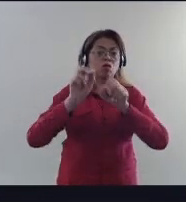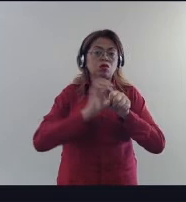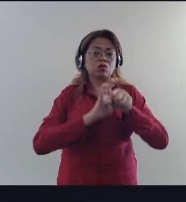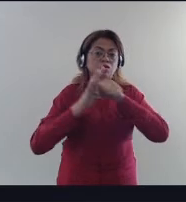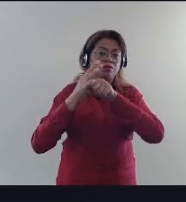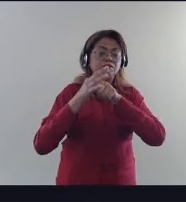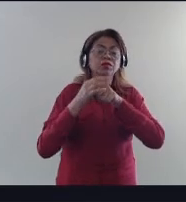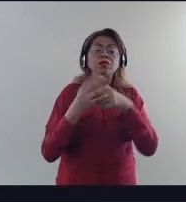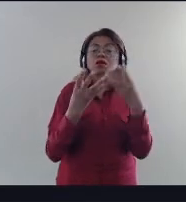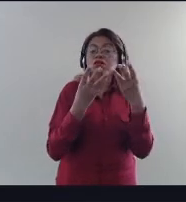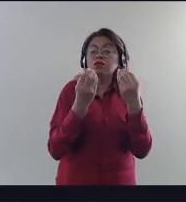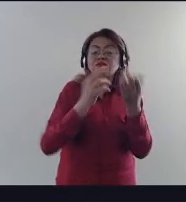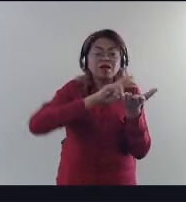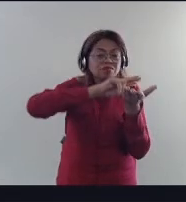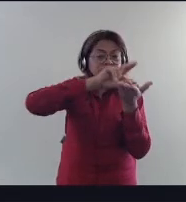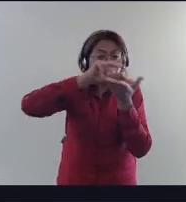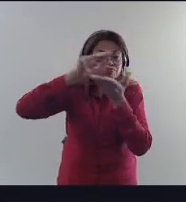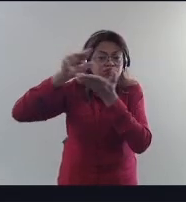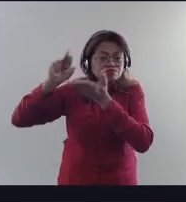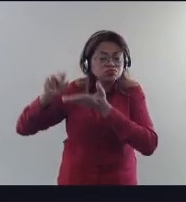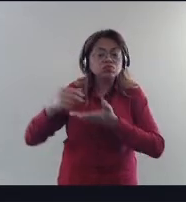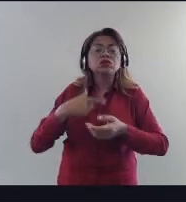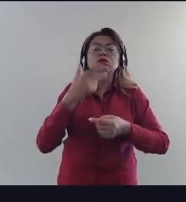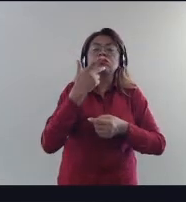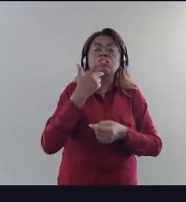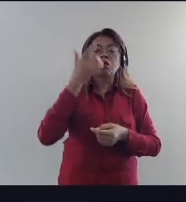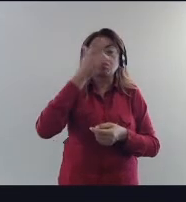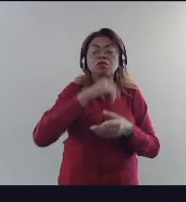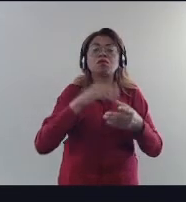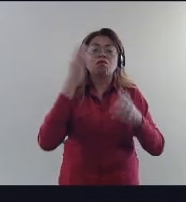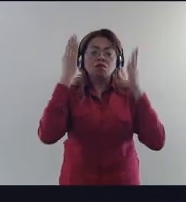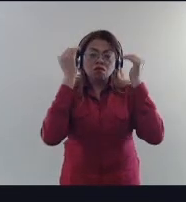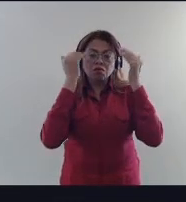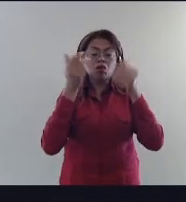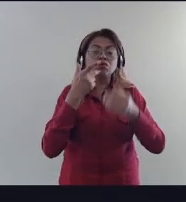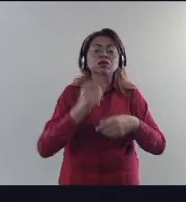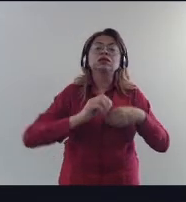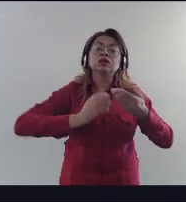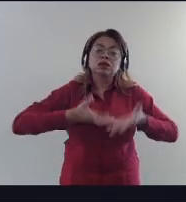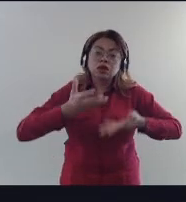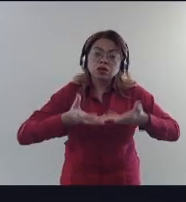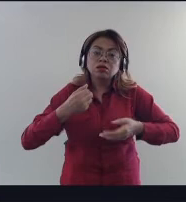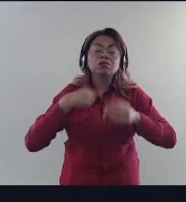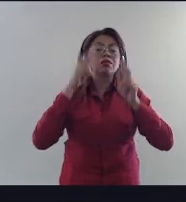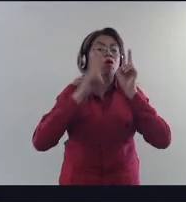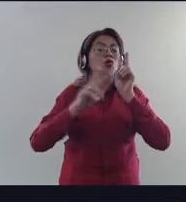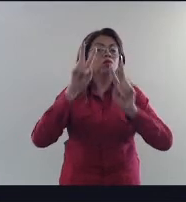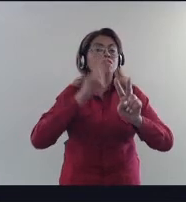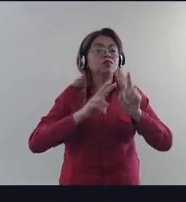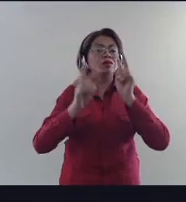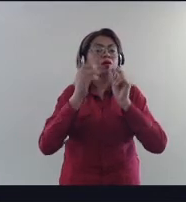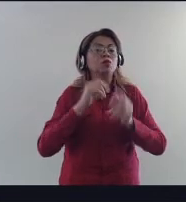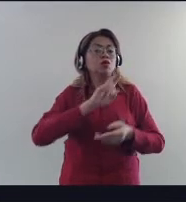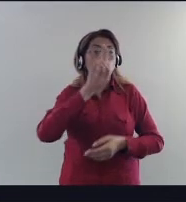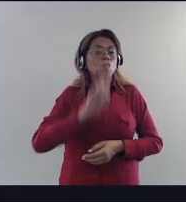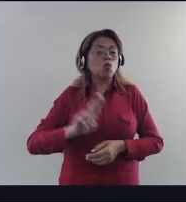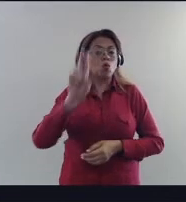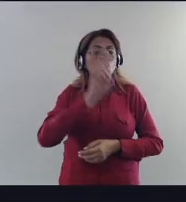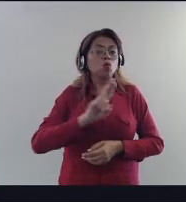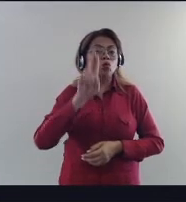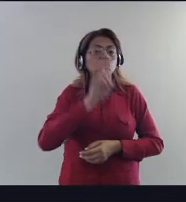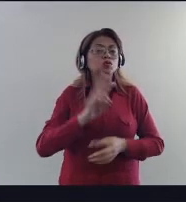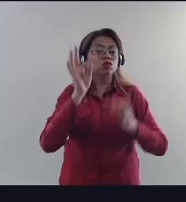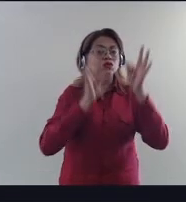uma série de atores muito expressivos com esse tipo de visão. E aí a gente tem que se perguntar, por que